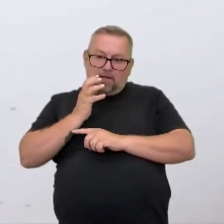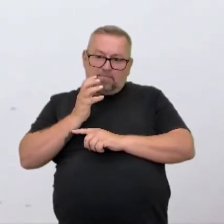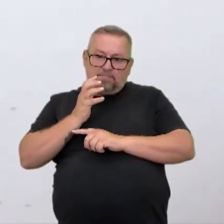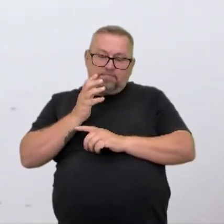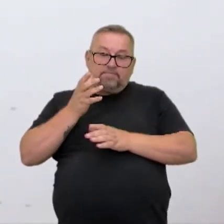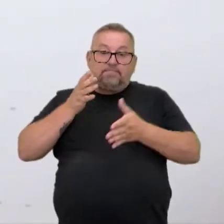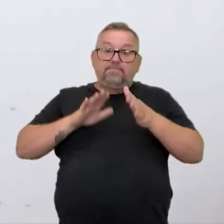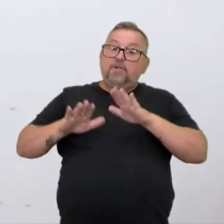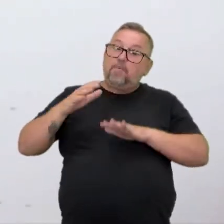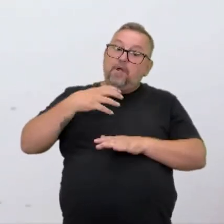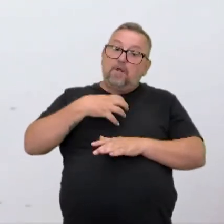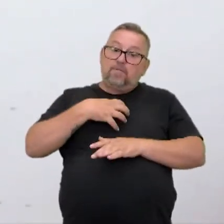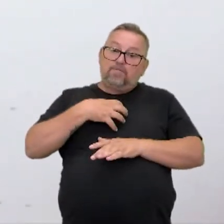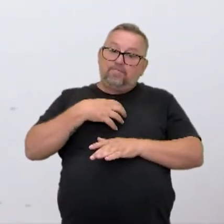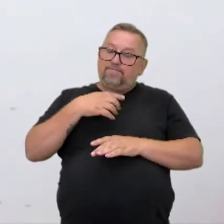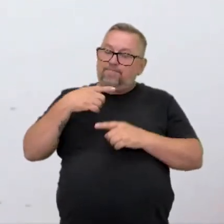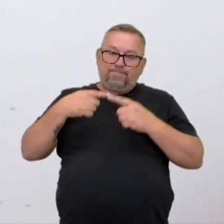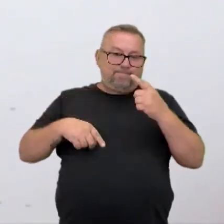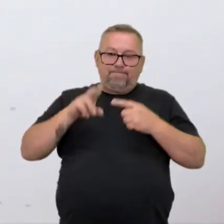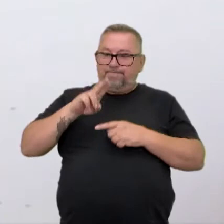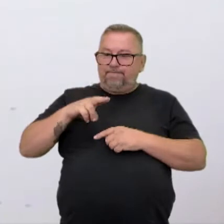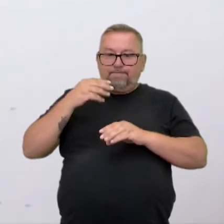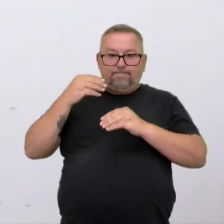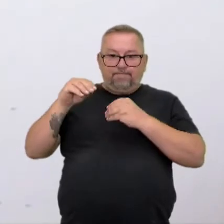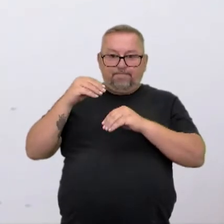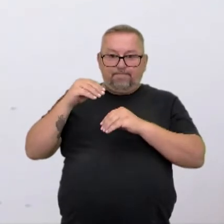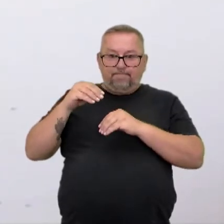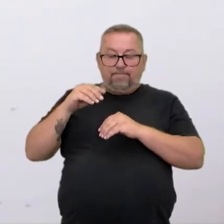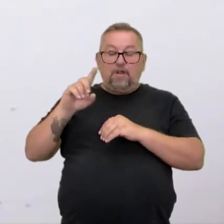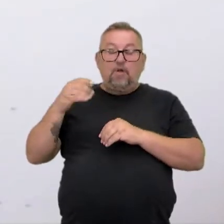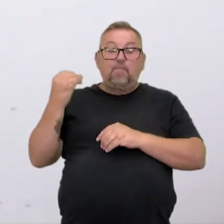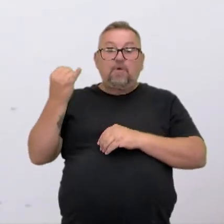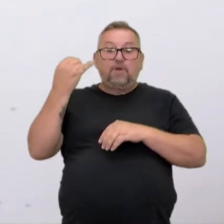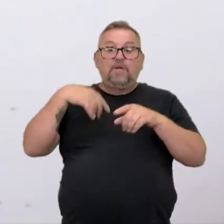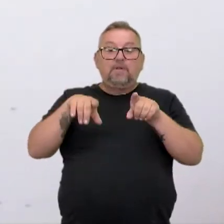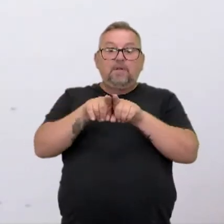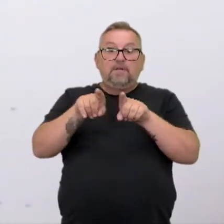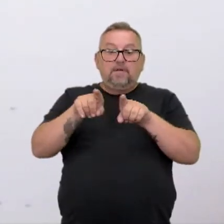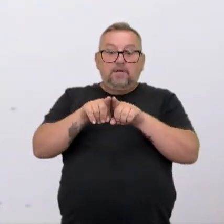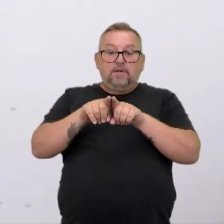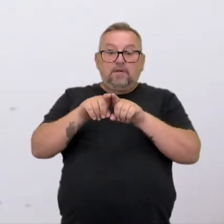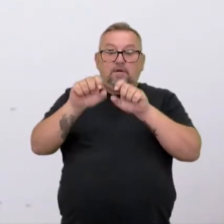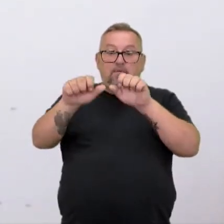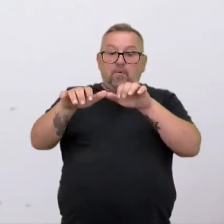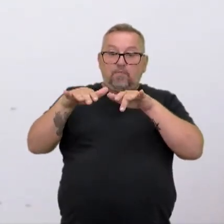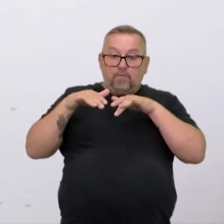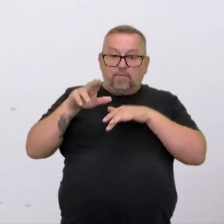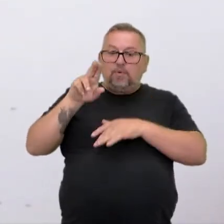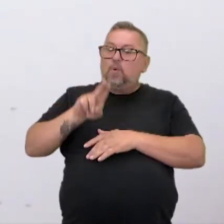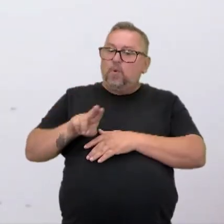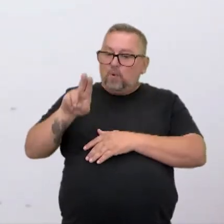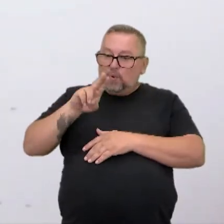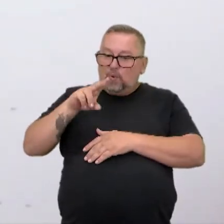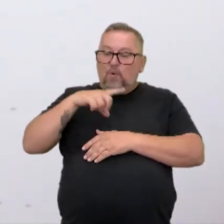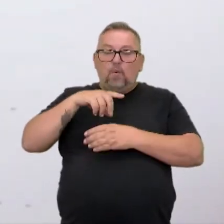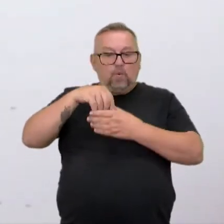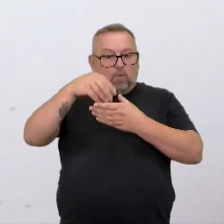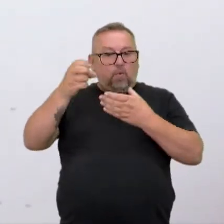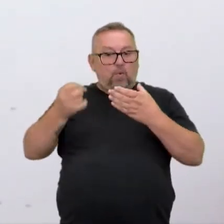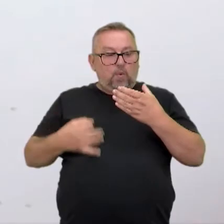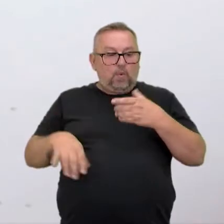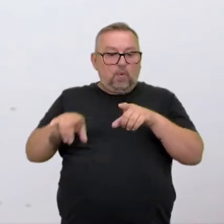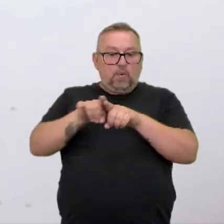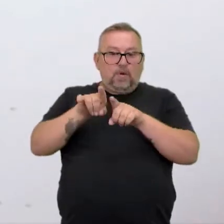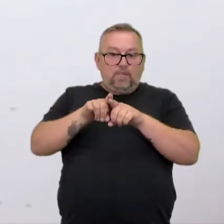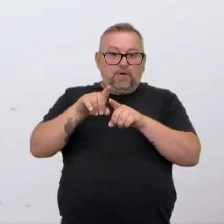do posicionamento, não vale a pena investir em memes. É importante saber também se o público consome esse tipo de conteúdo e se ele